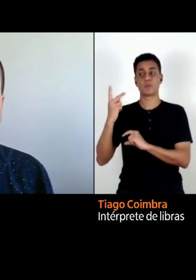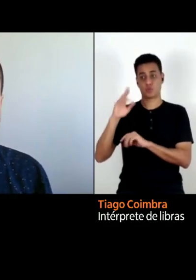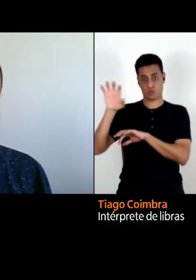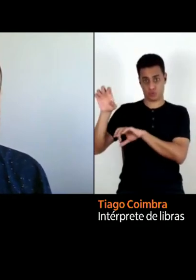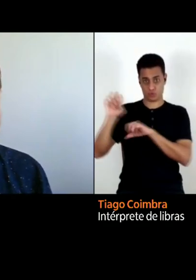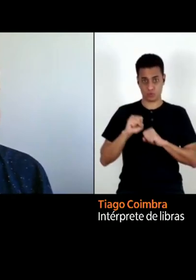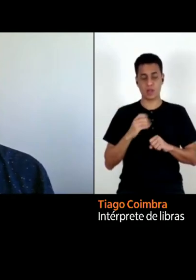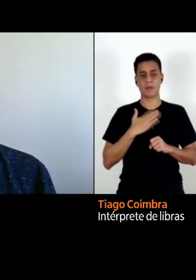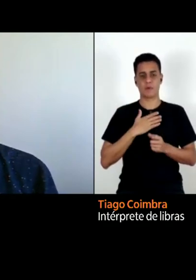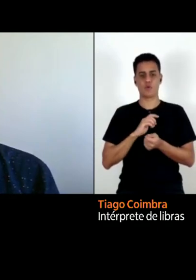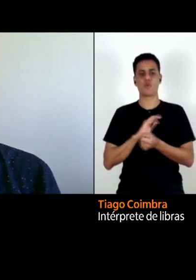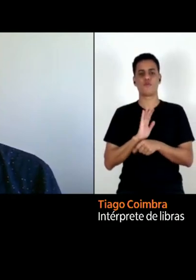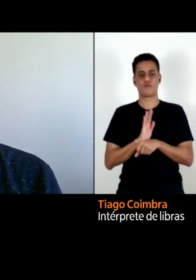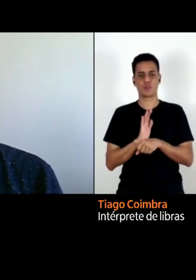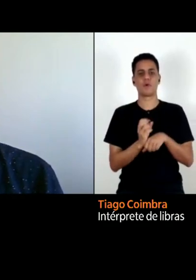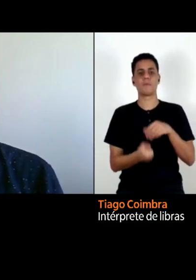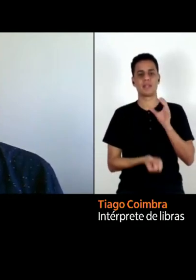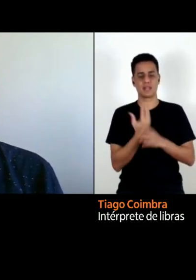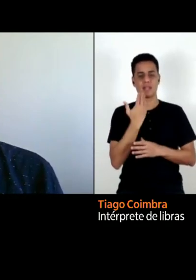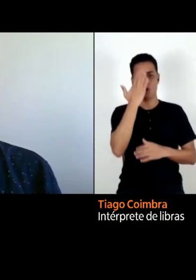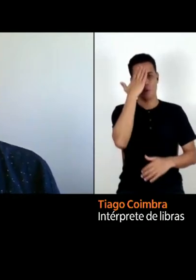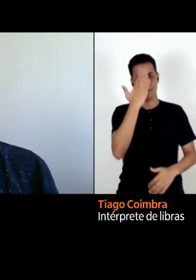Emílio Salles Gomes.